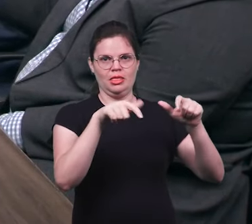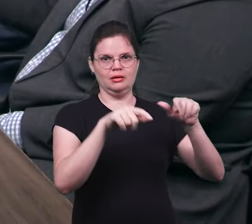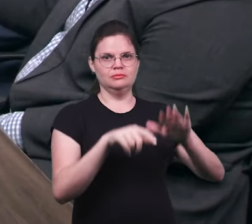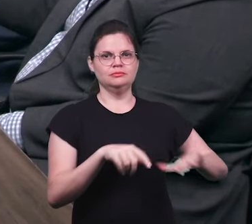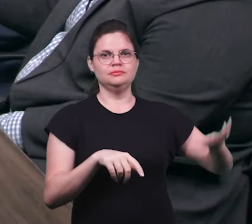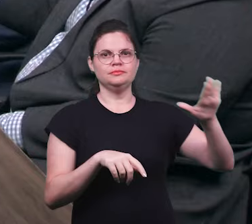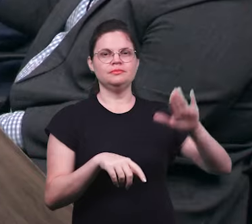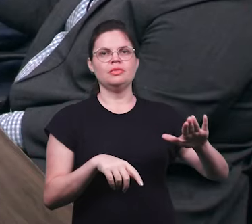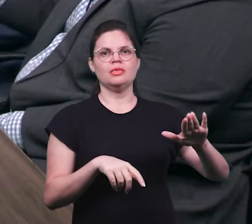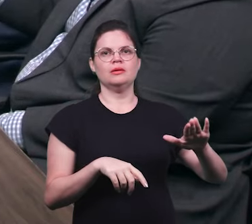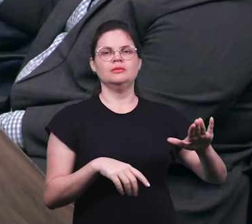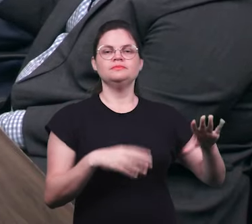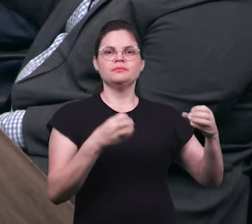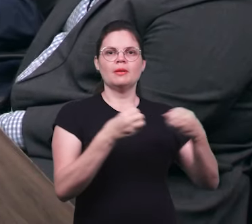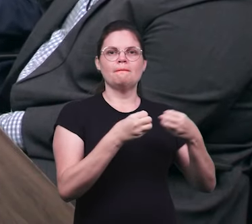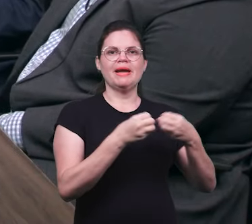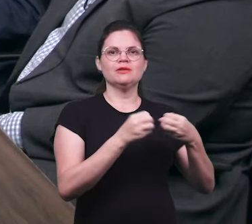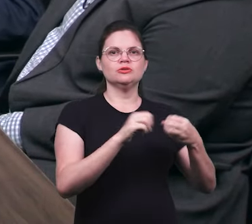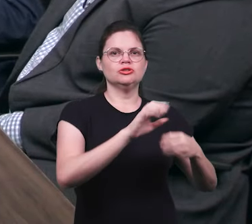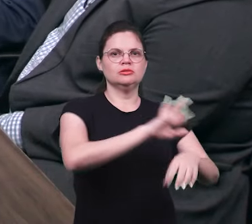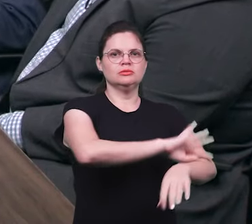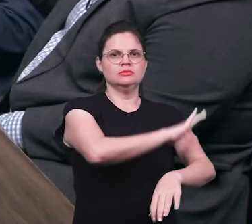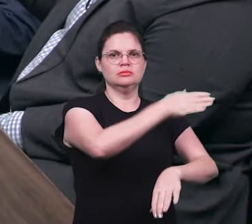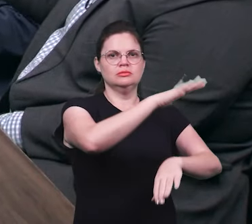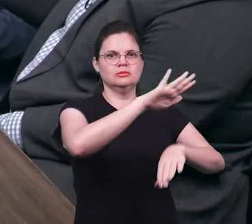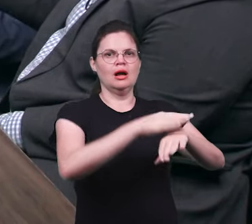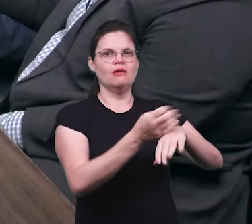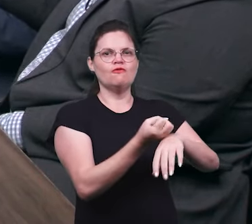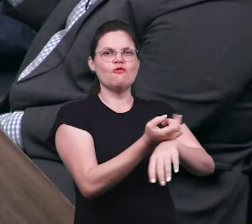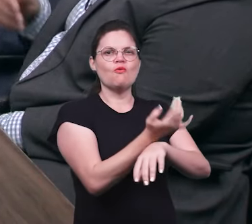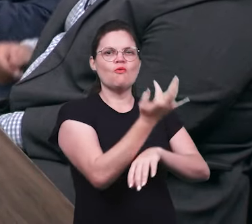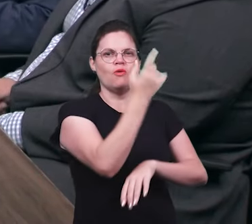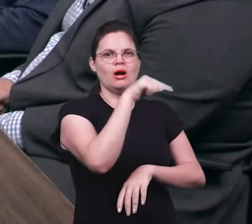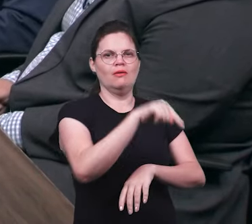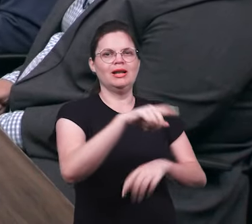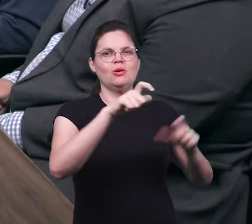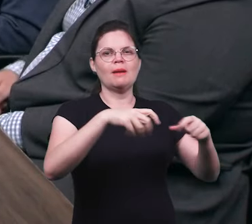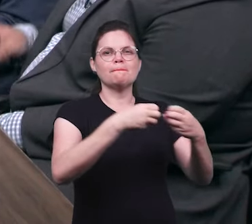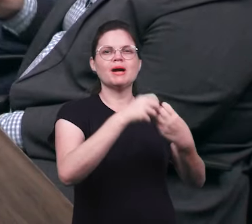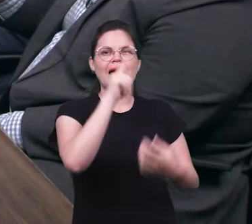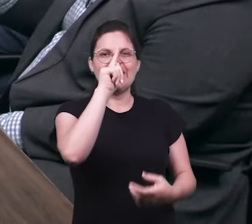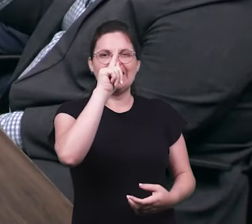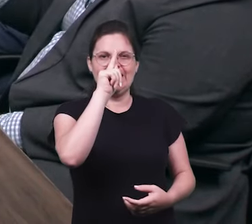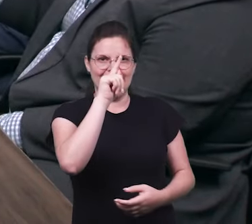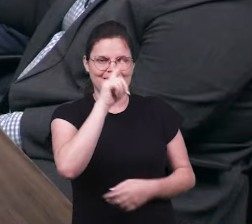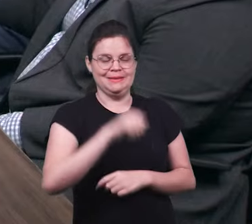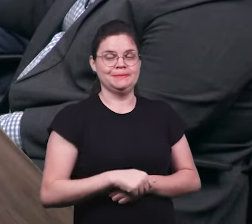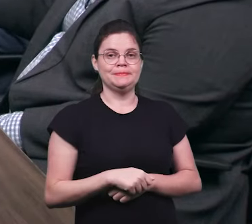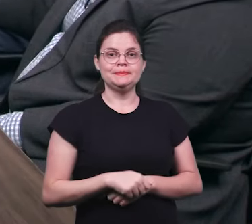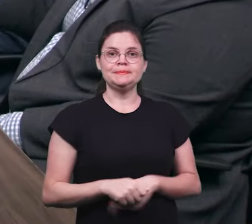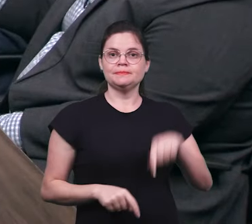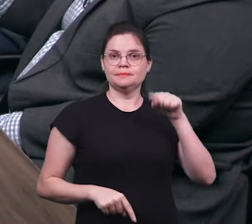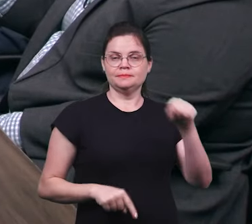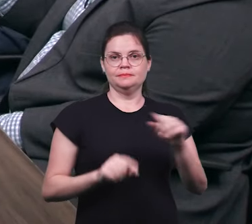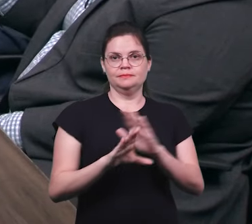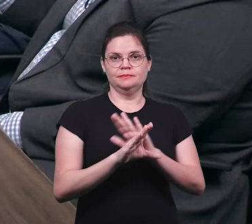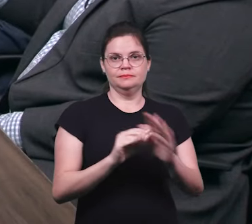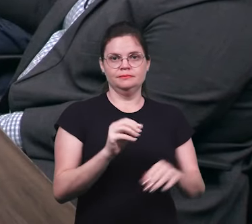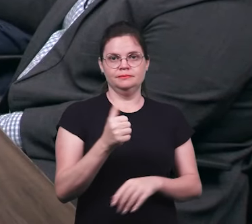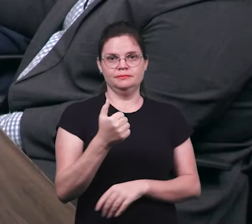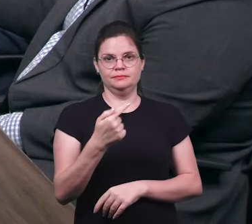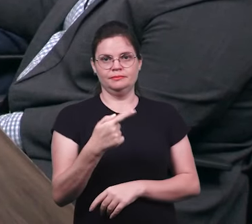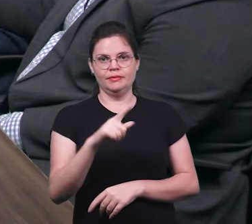a Macedônia fica na Península Balcânica, certo, que é onde está a Grécia. E ali depois, no capítulo 17, eles vão